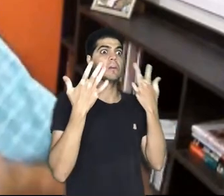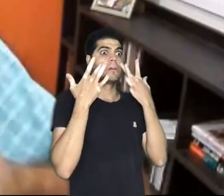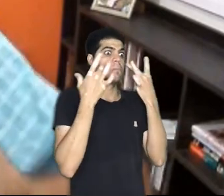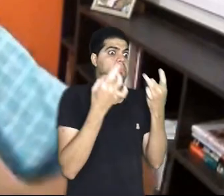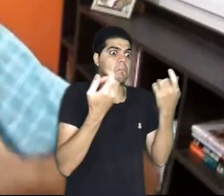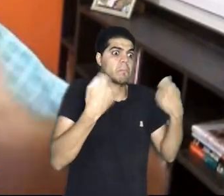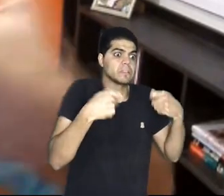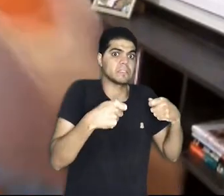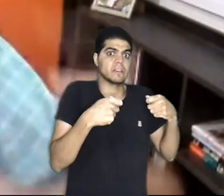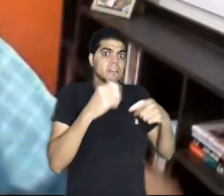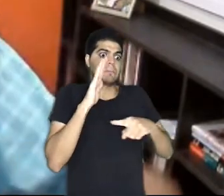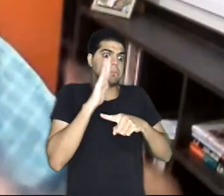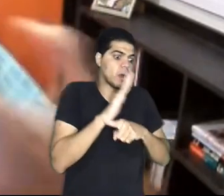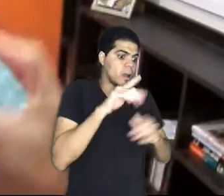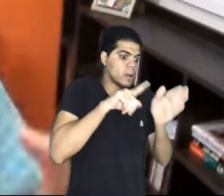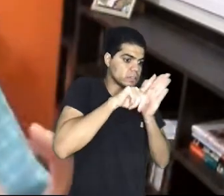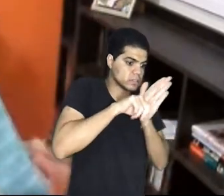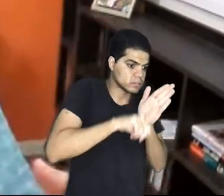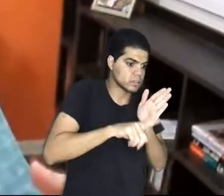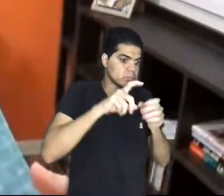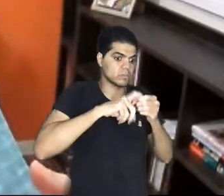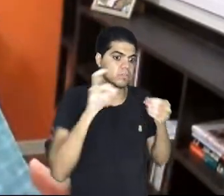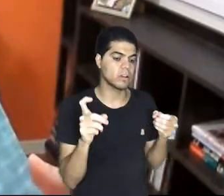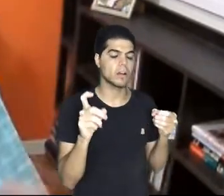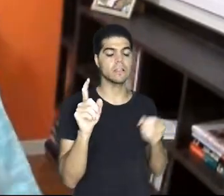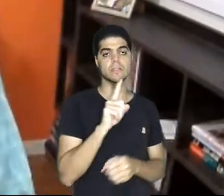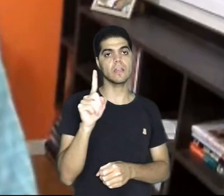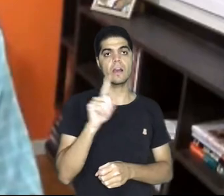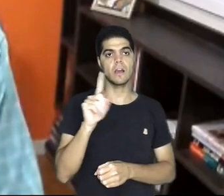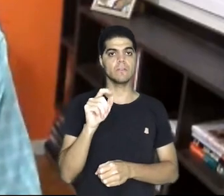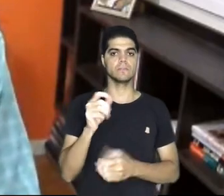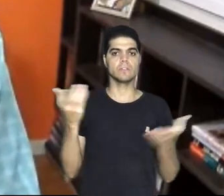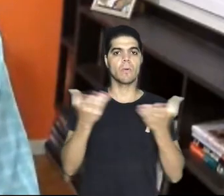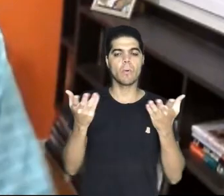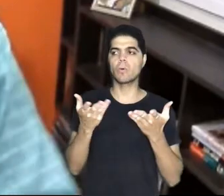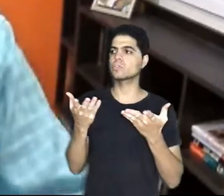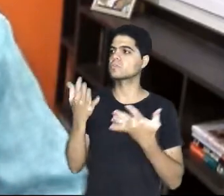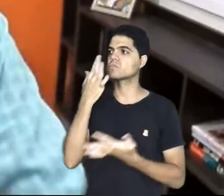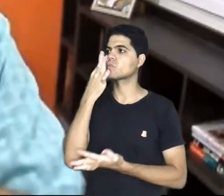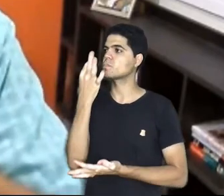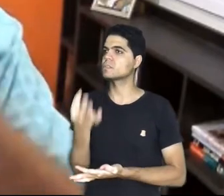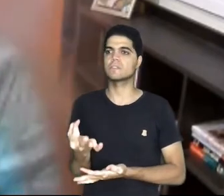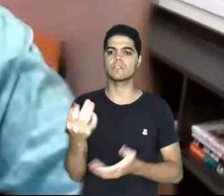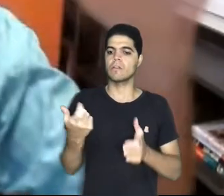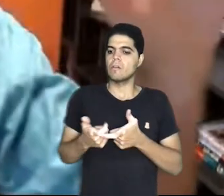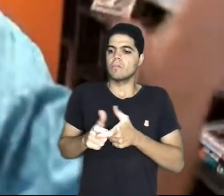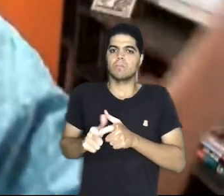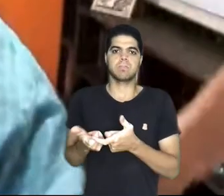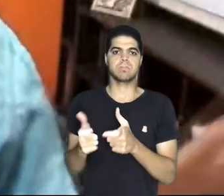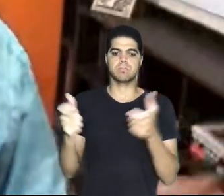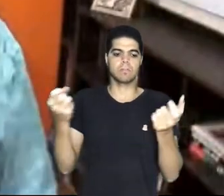diretamente a independência para contribuir para a historiografia da independência. O que nós observamos hoje em dia é um grande